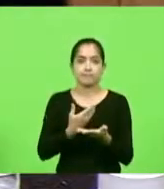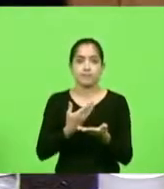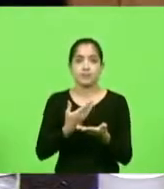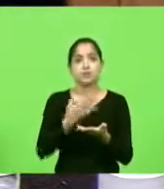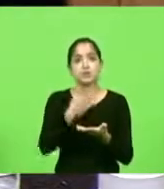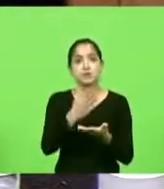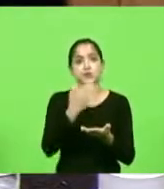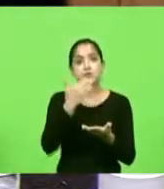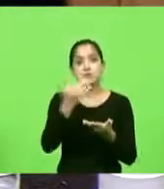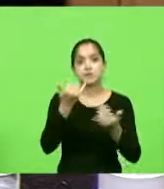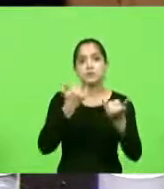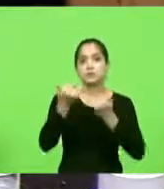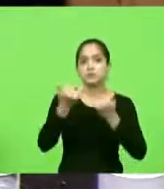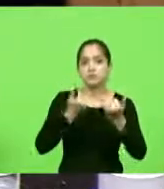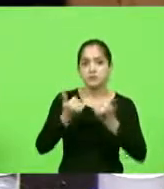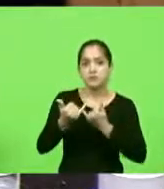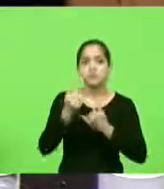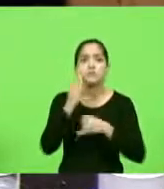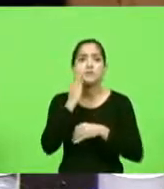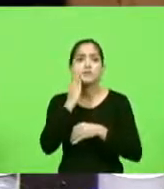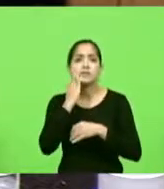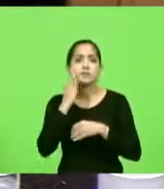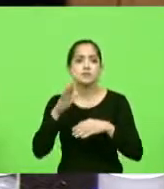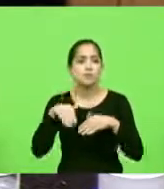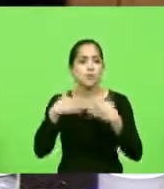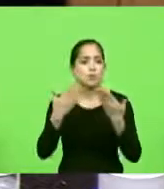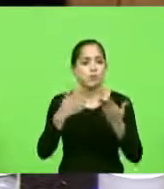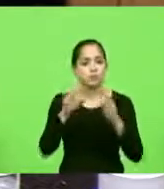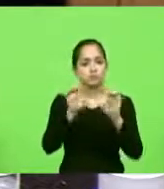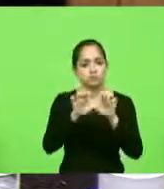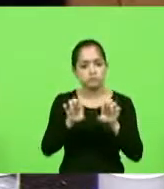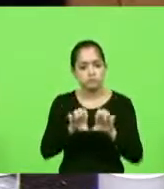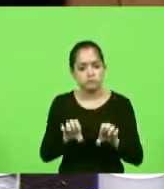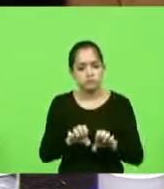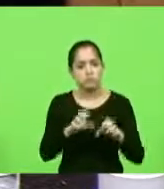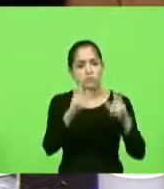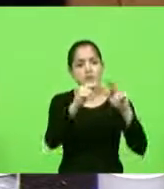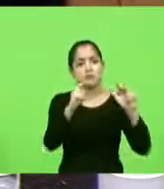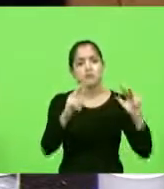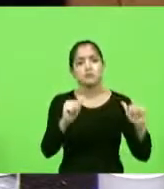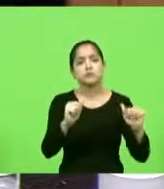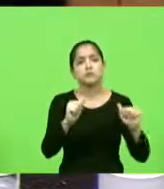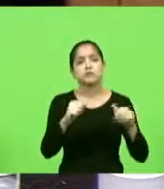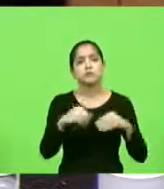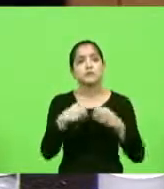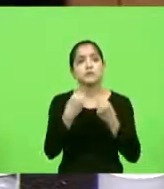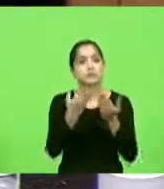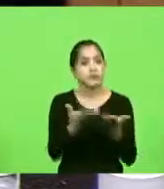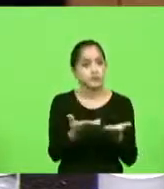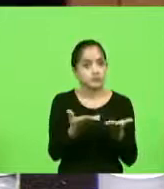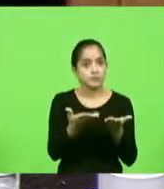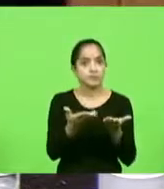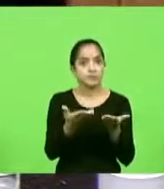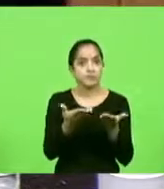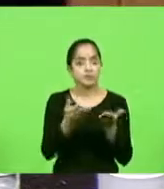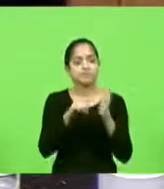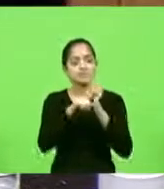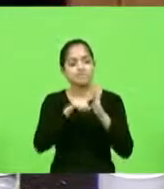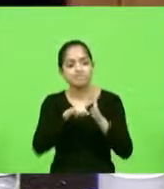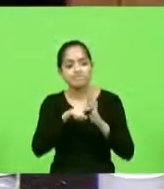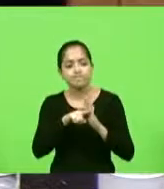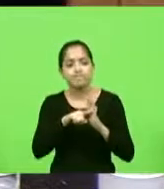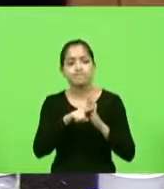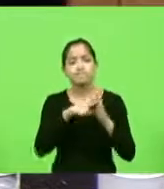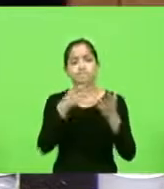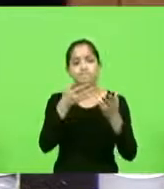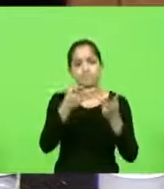informação se faz justo para que a gente possa saber que estrutura na Grande Florianópolis é disponibilizada para que a gente possa fazer um estudo mais